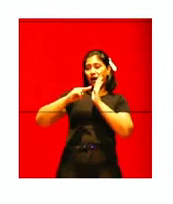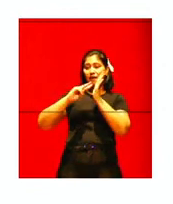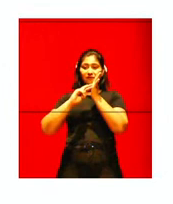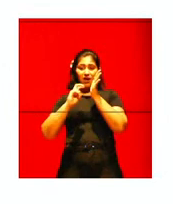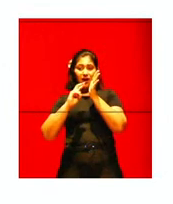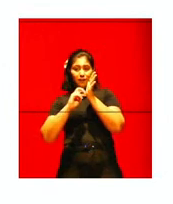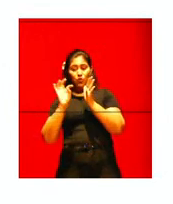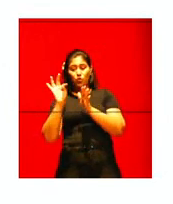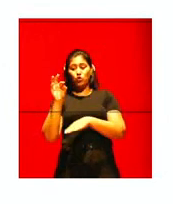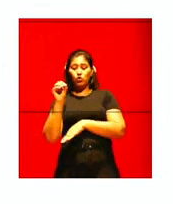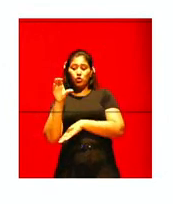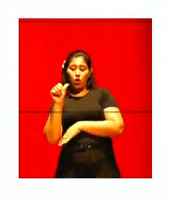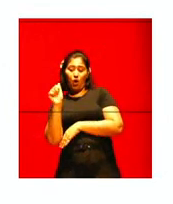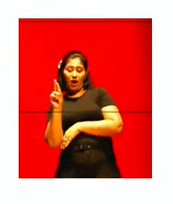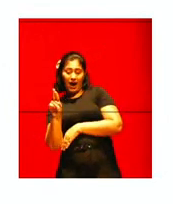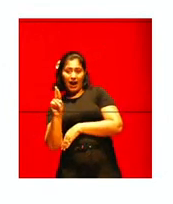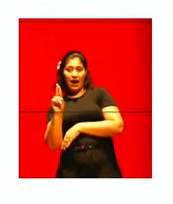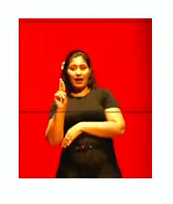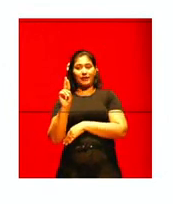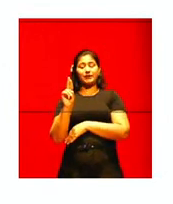tocar. Letra C.